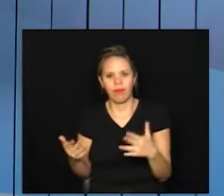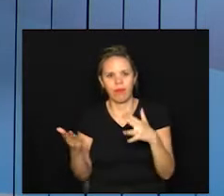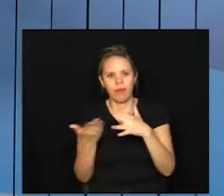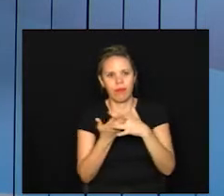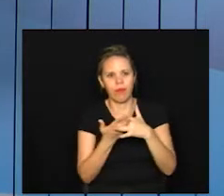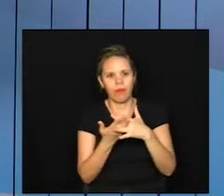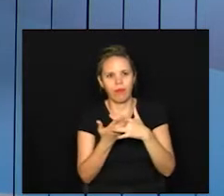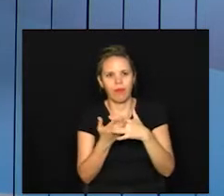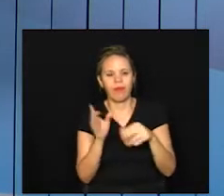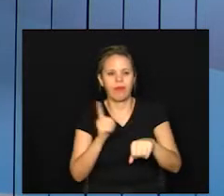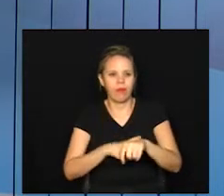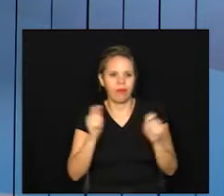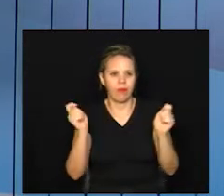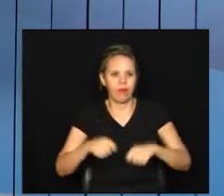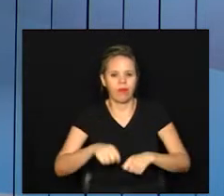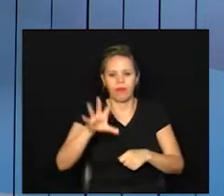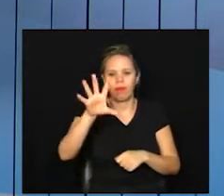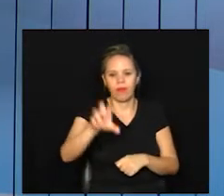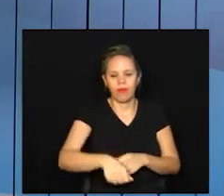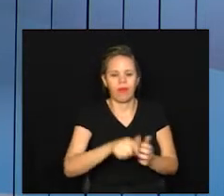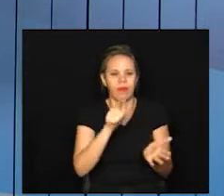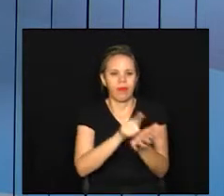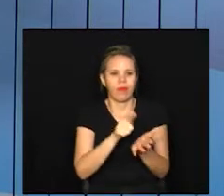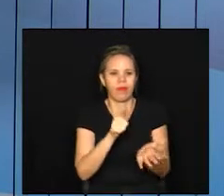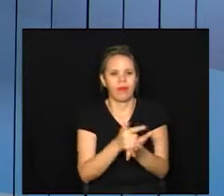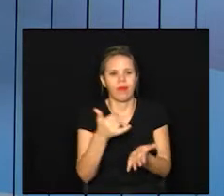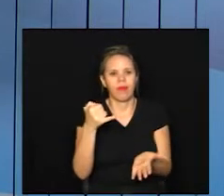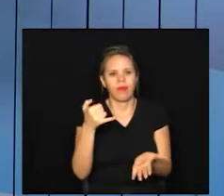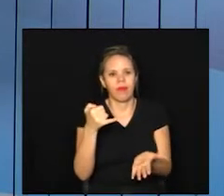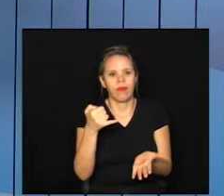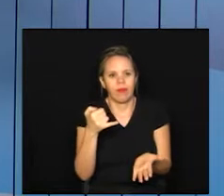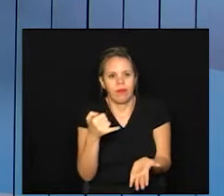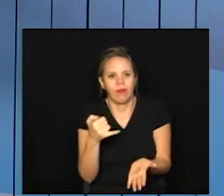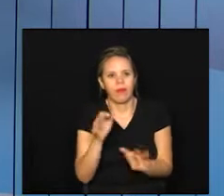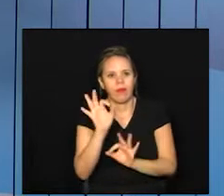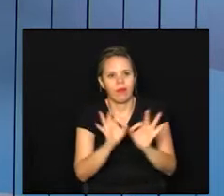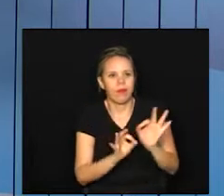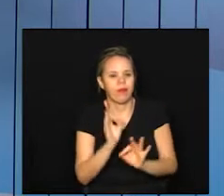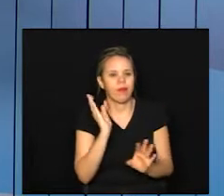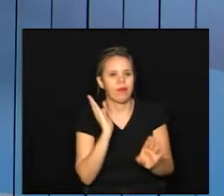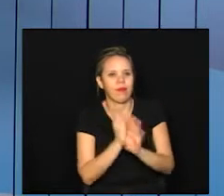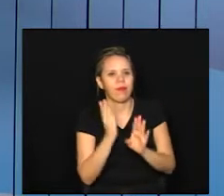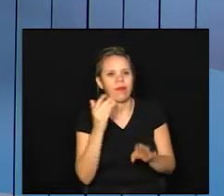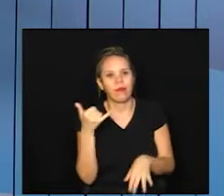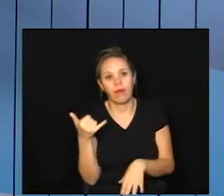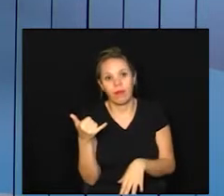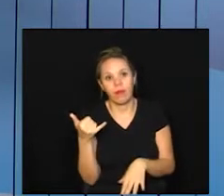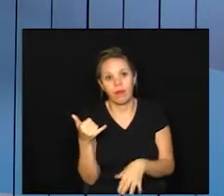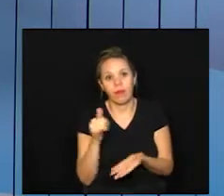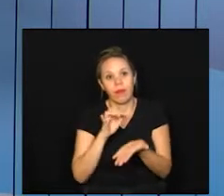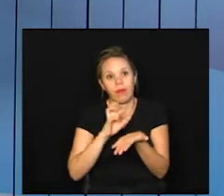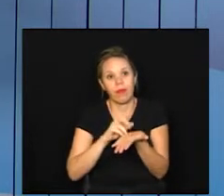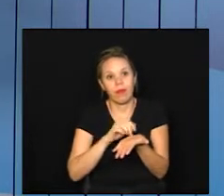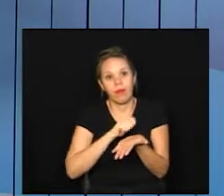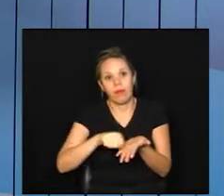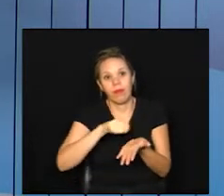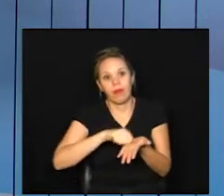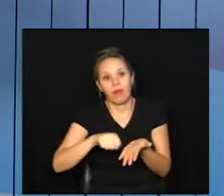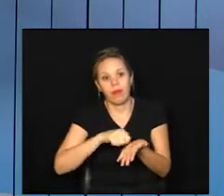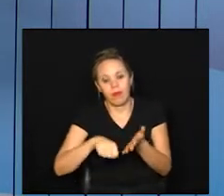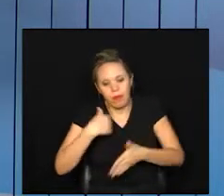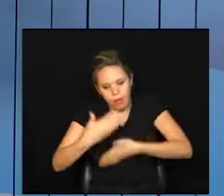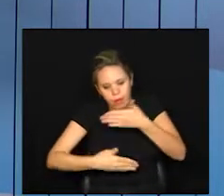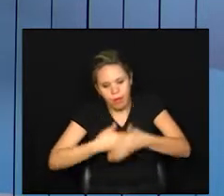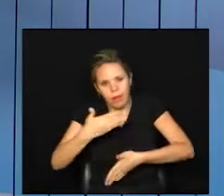intervalo é para dar tempo de você pegar papel e caneta ou para você achar aí o seu celular para você poder anotar o passo